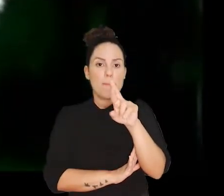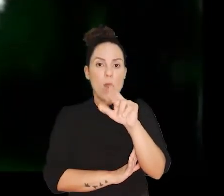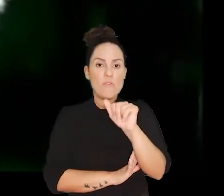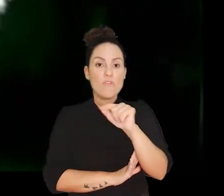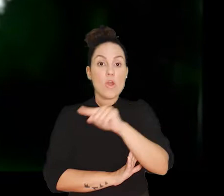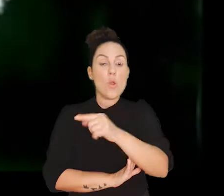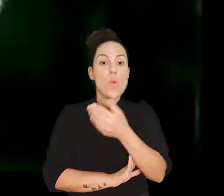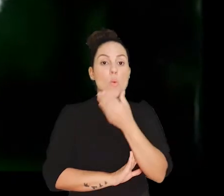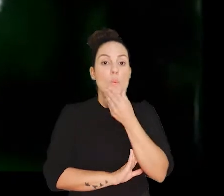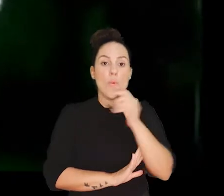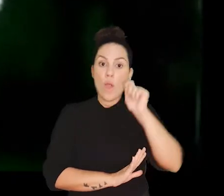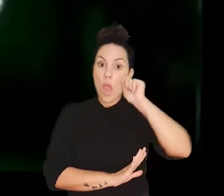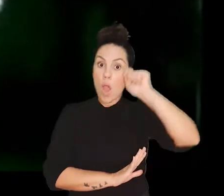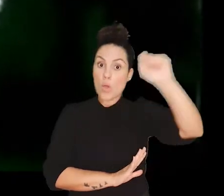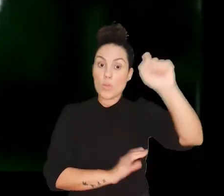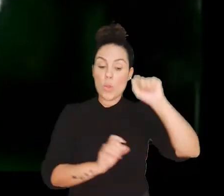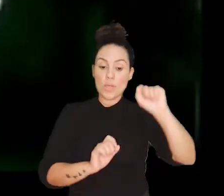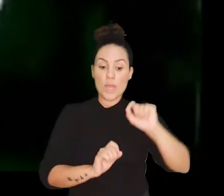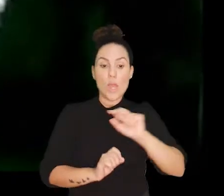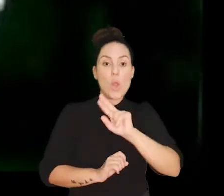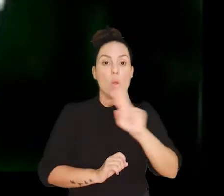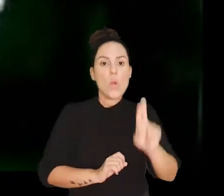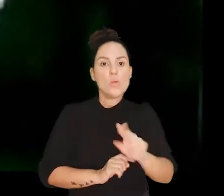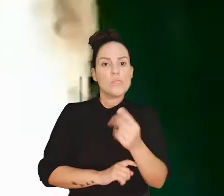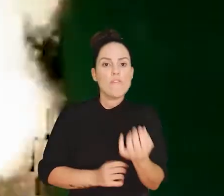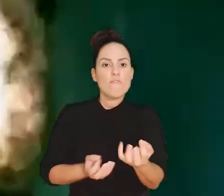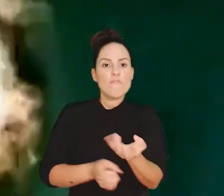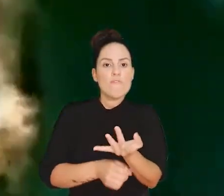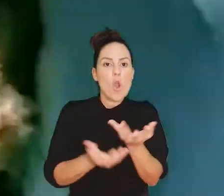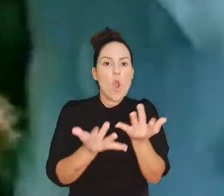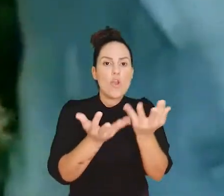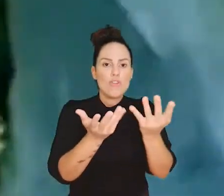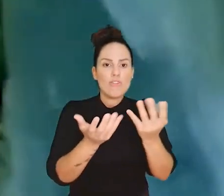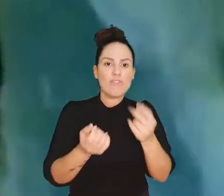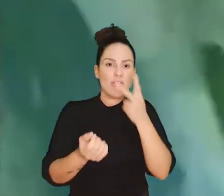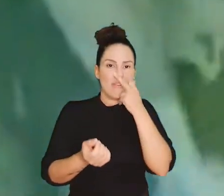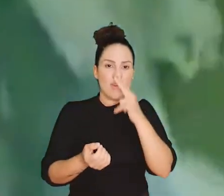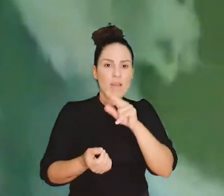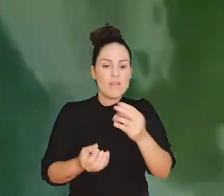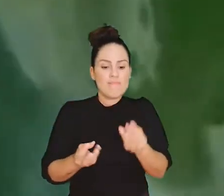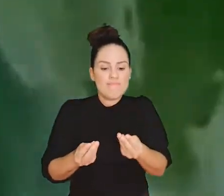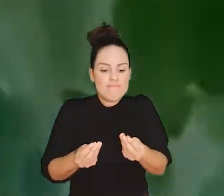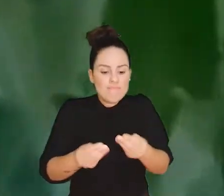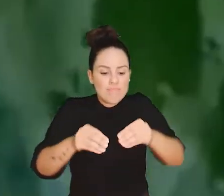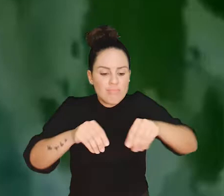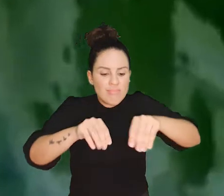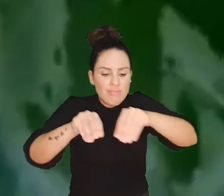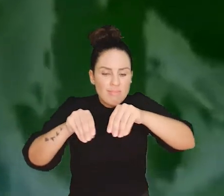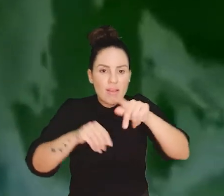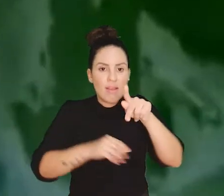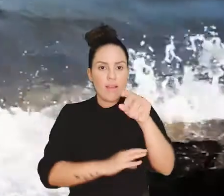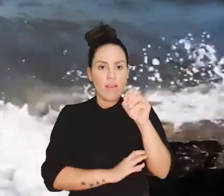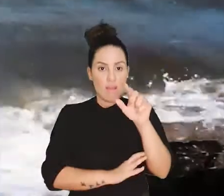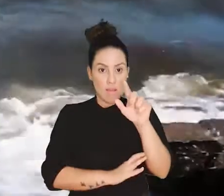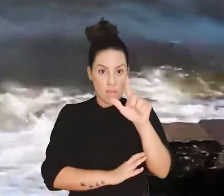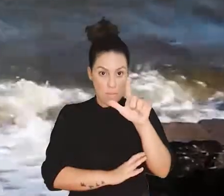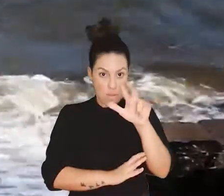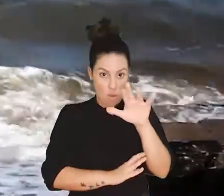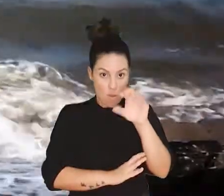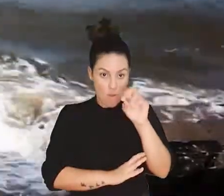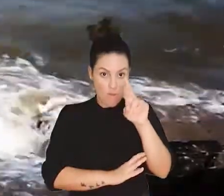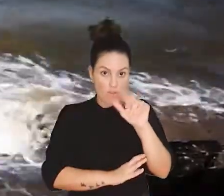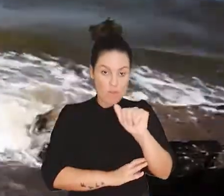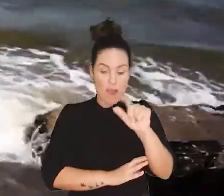próprio corpo e com o elemento do fogo todos esses lugares desconhecidos. Na